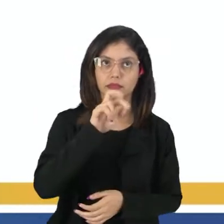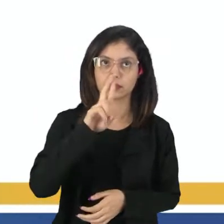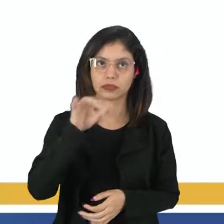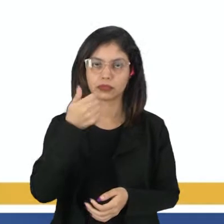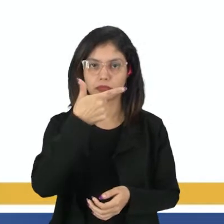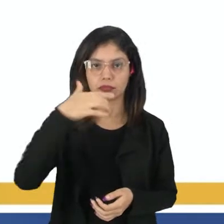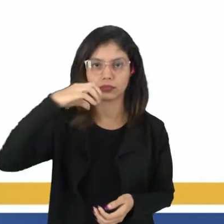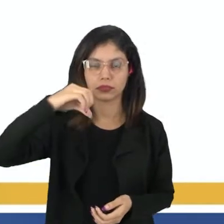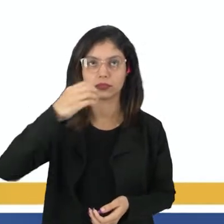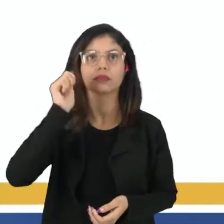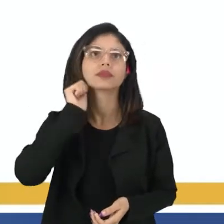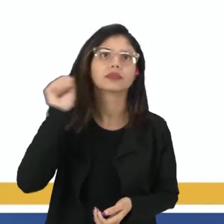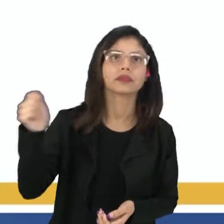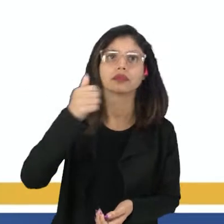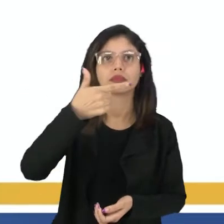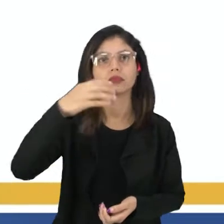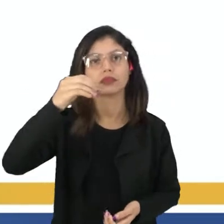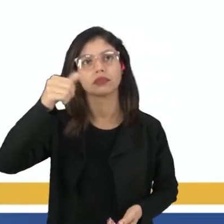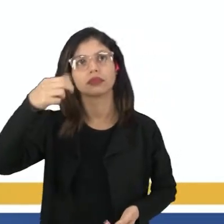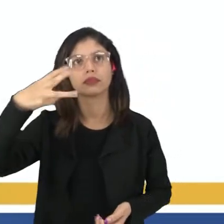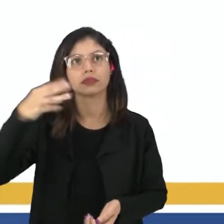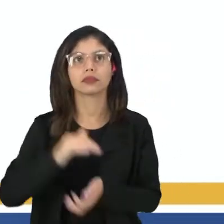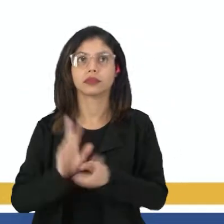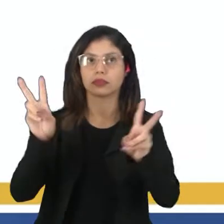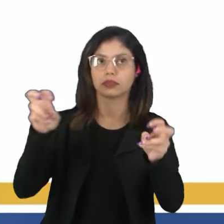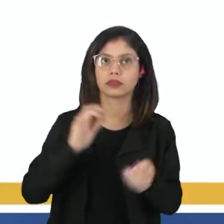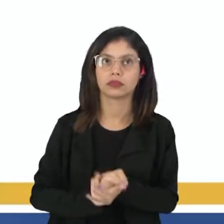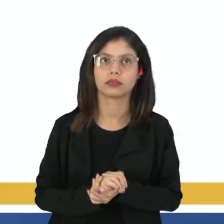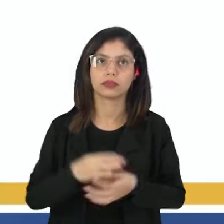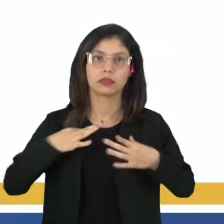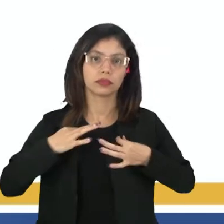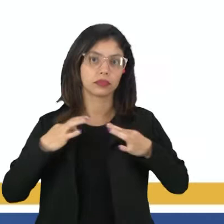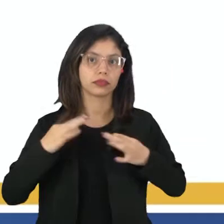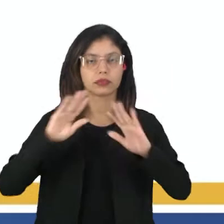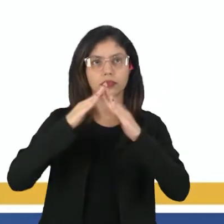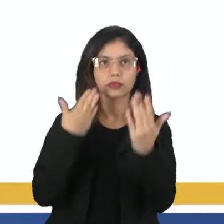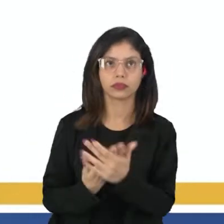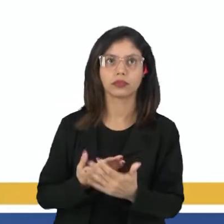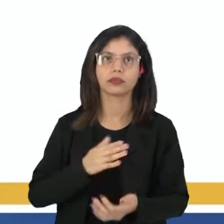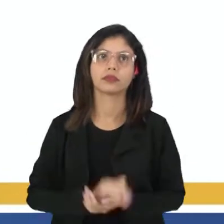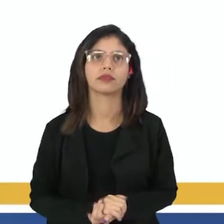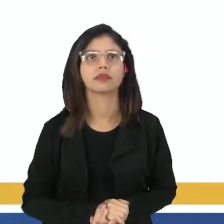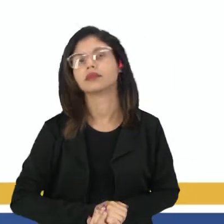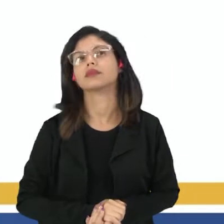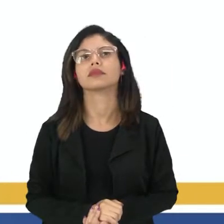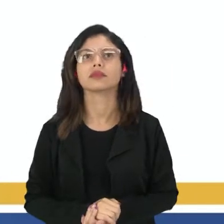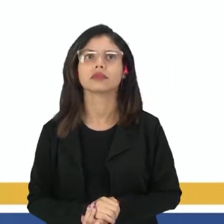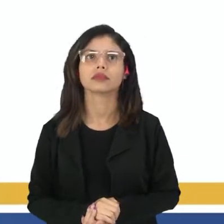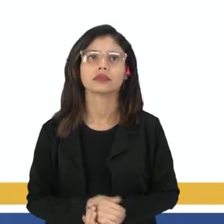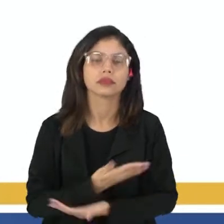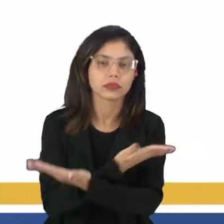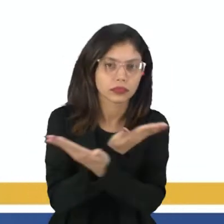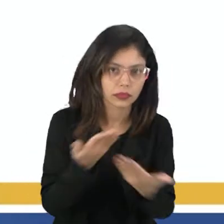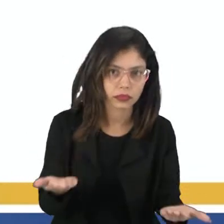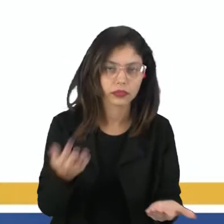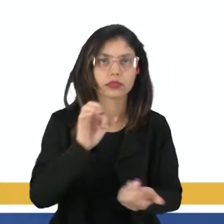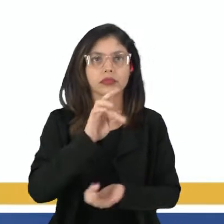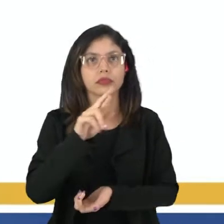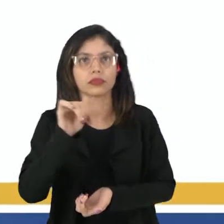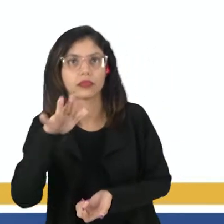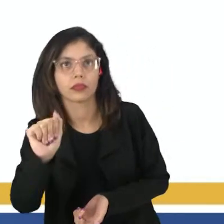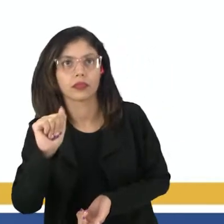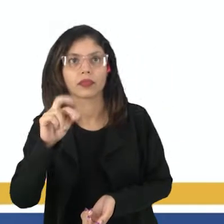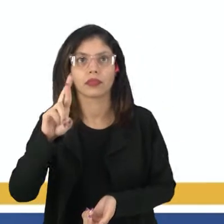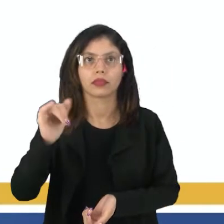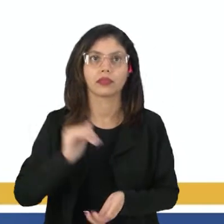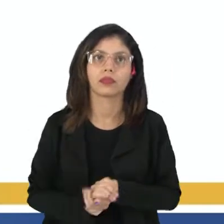Acaraú, 29 de abril de 2013. O assunto: fardamento escolar. Vamos lá a leitura. Vossa Senhoria